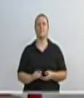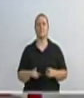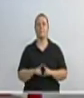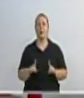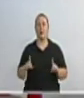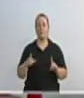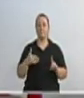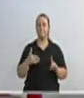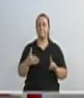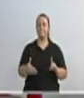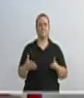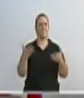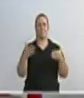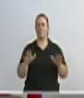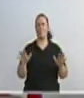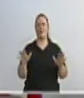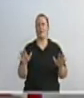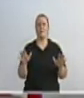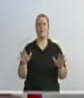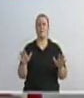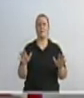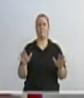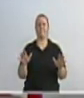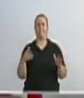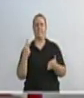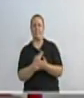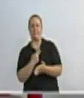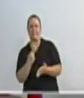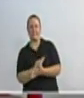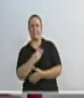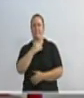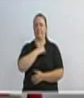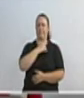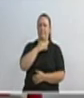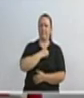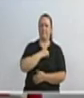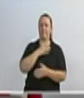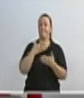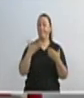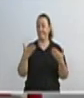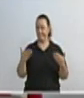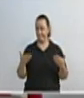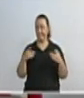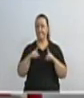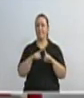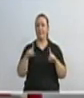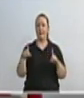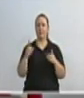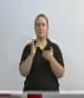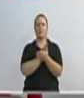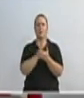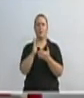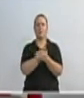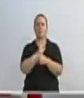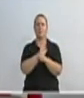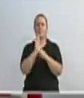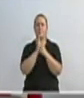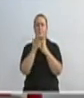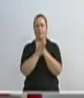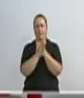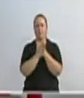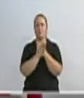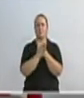equívoco de pecar e errar com relação à questão de citar alguns bairros e esquecer outros. São